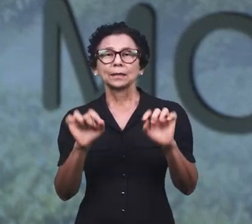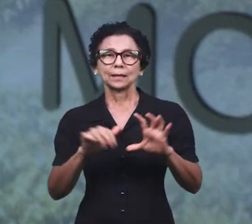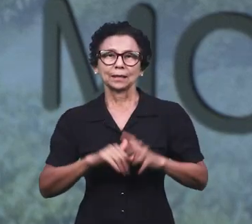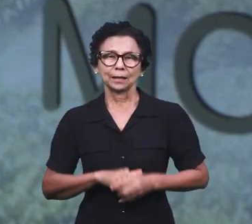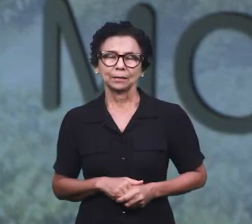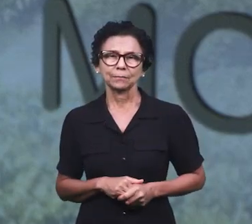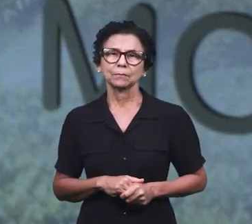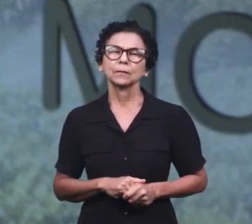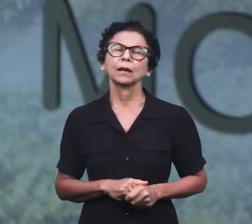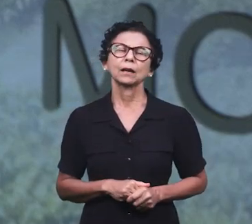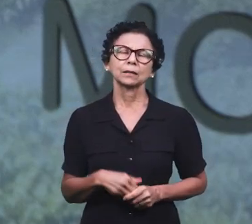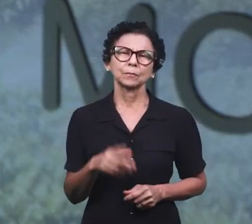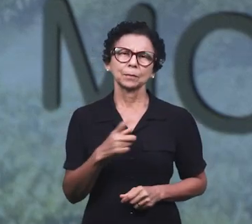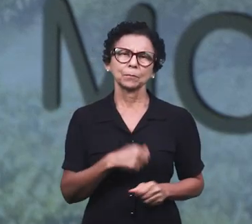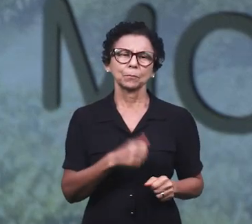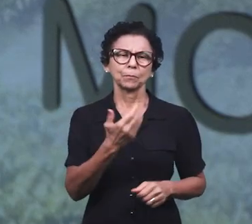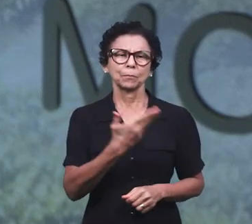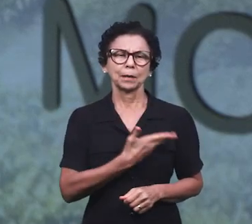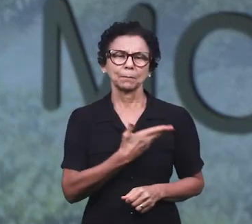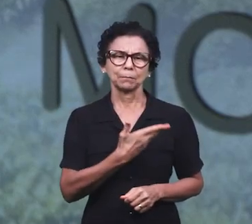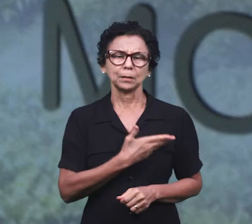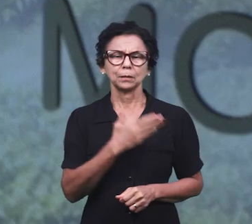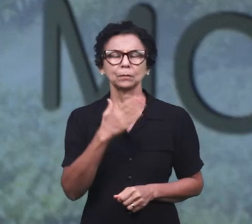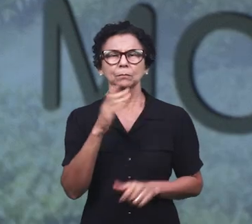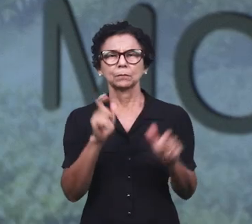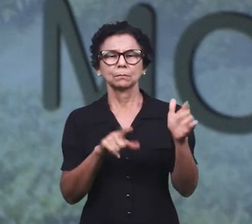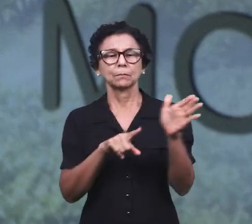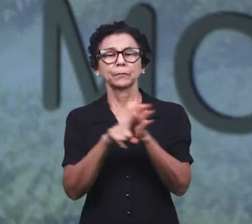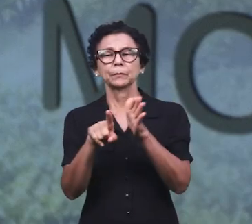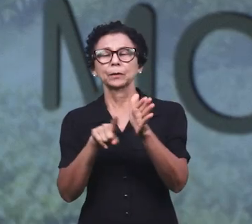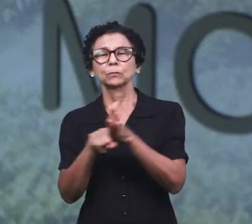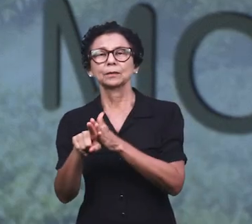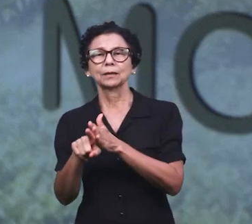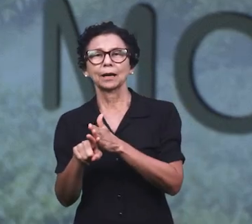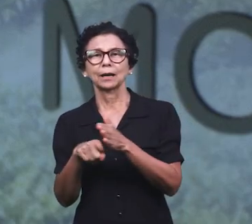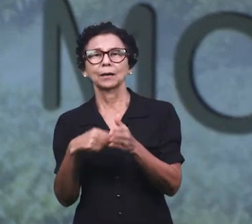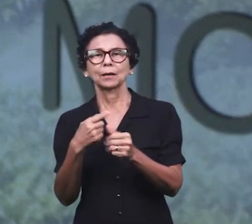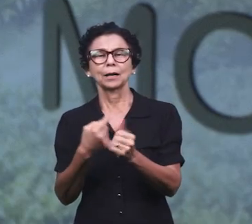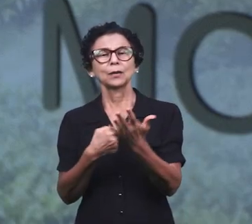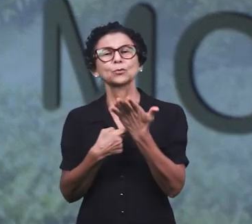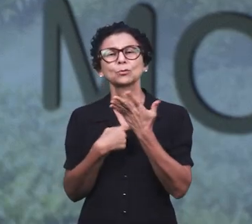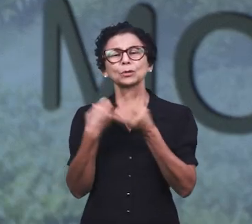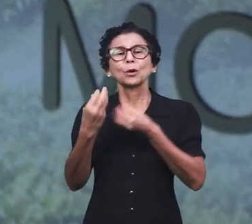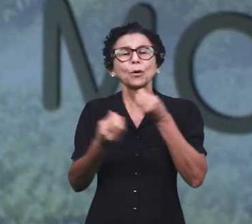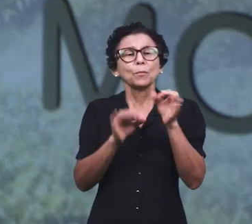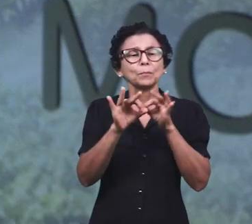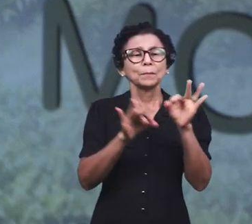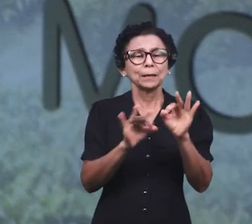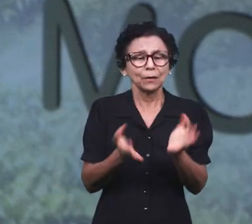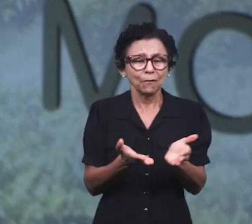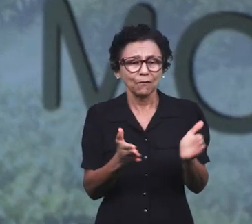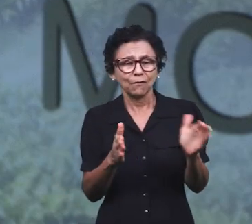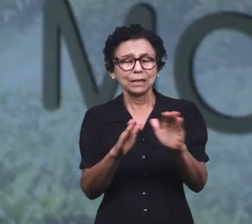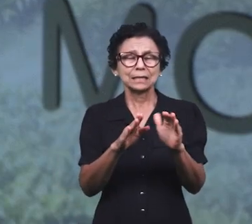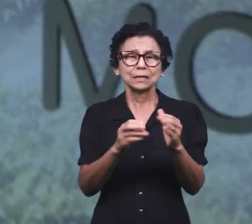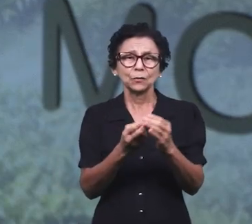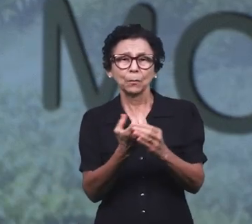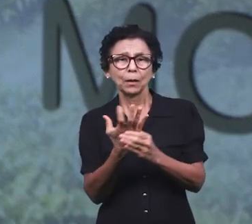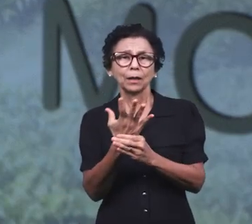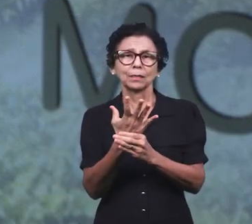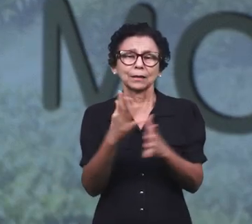conhecimentos de amigos, né, de pessoas capacitadas para passar nesse meio. Então, os desafios, eles vão existir